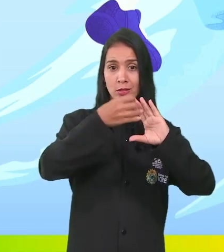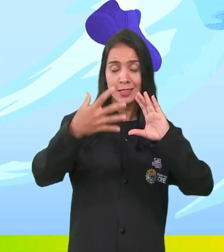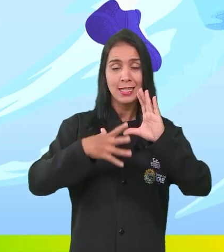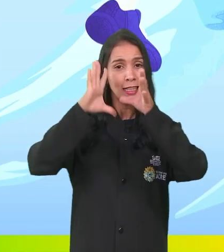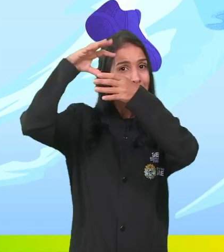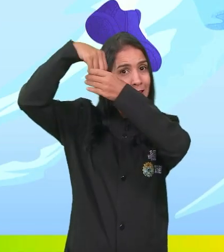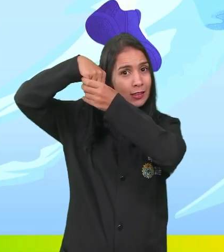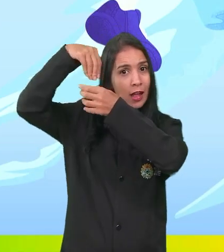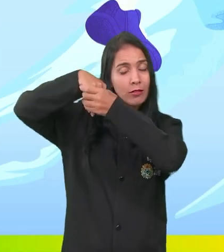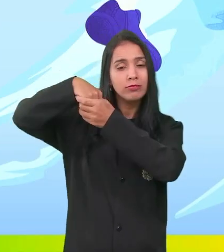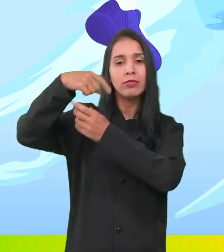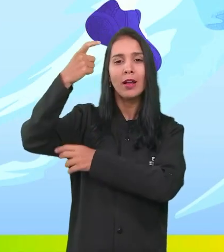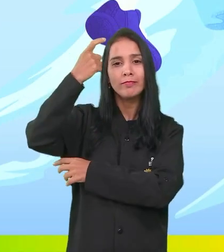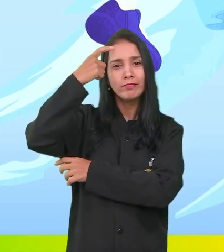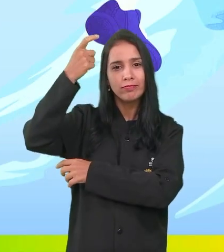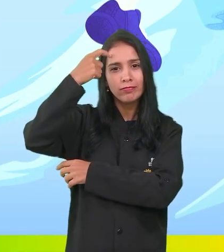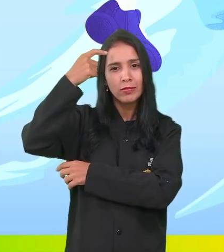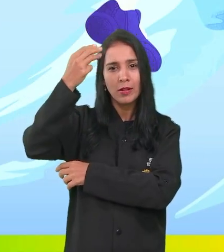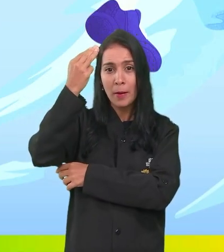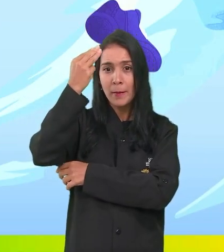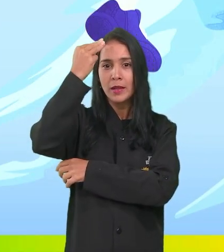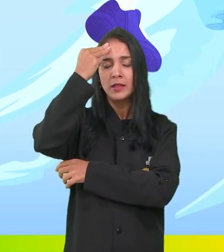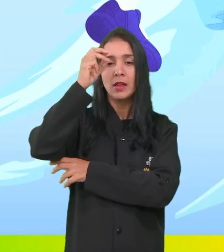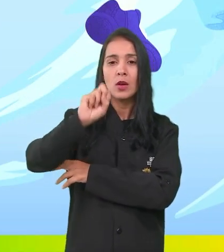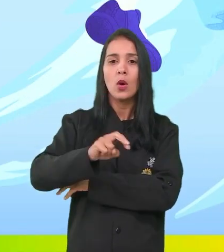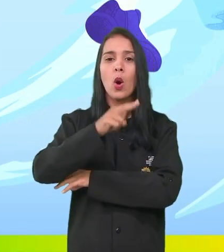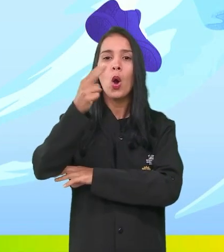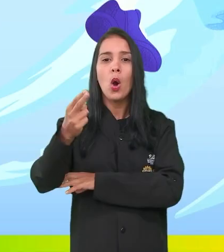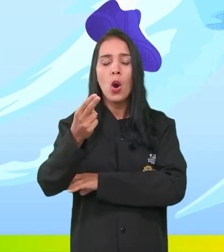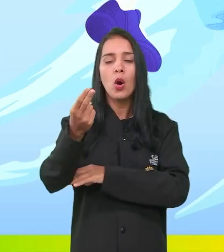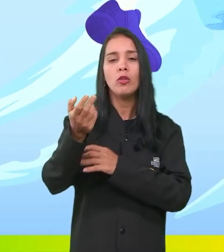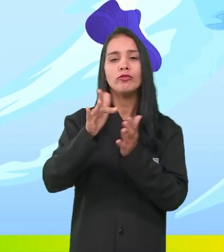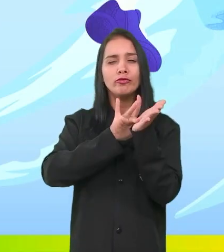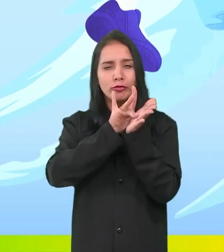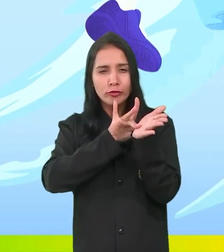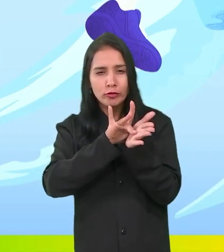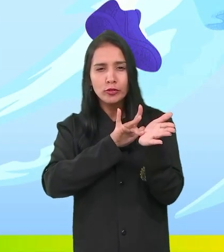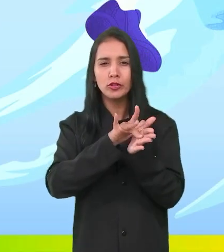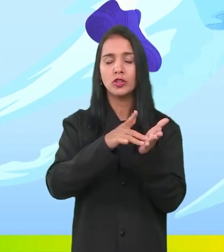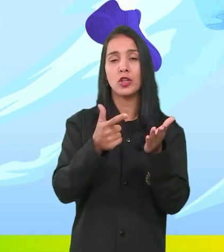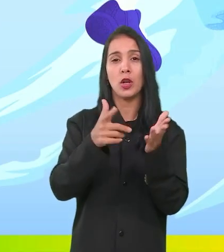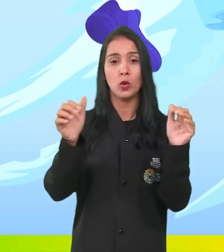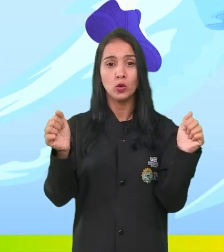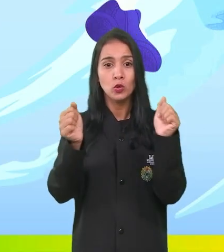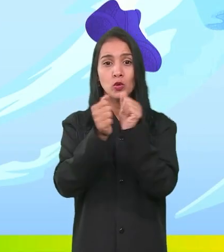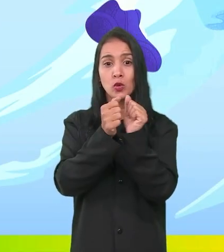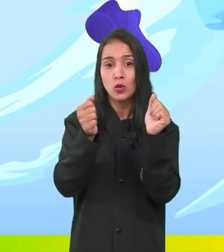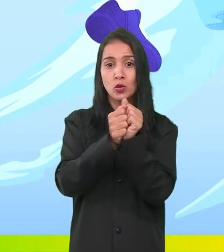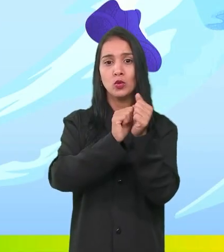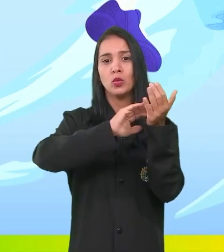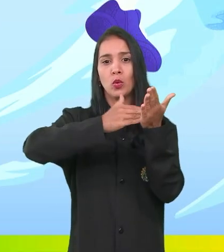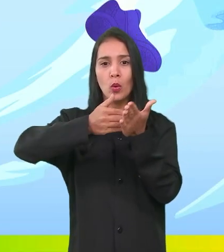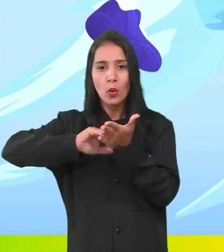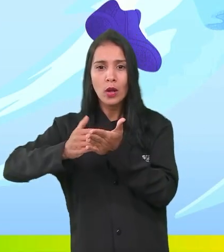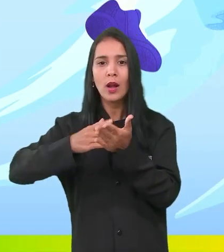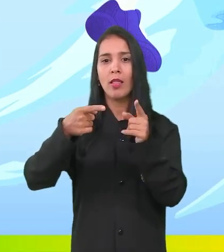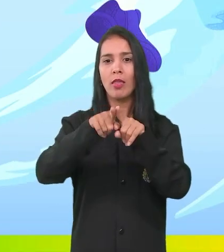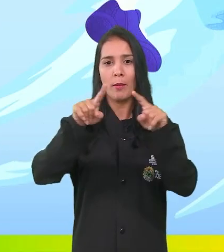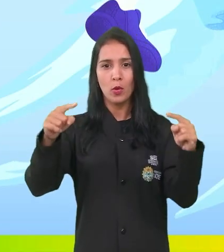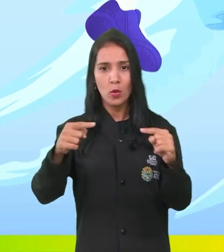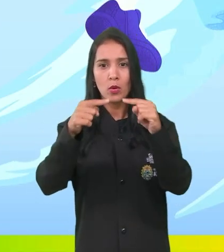disfarçados, auxiliando na interpretação da coerência entre o discurso verbal e o